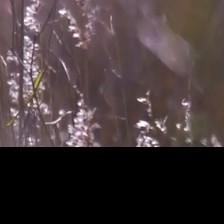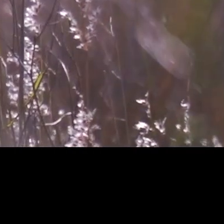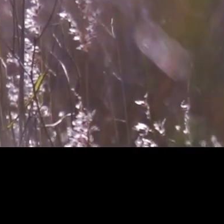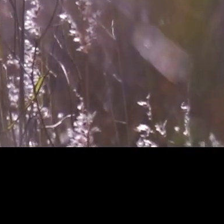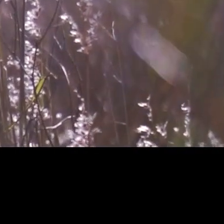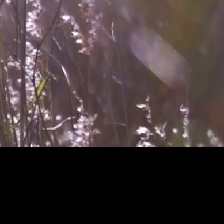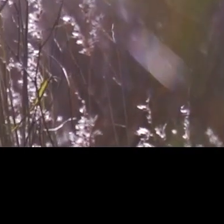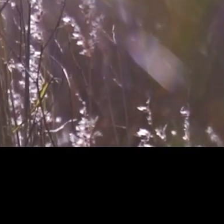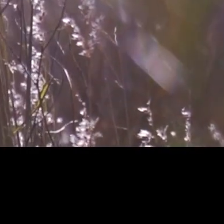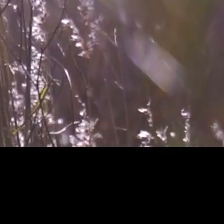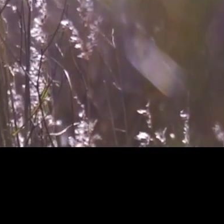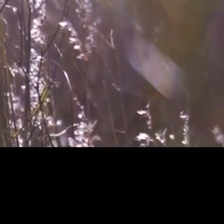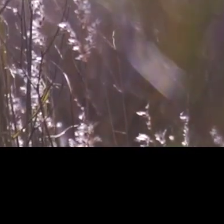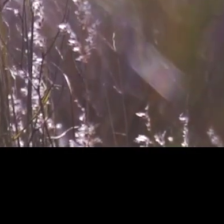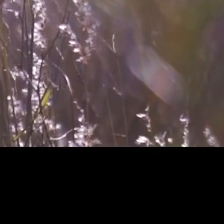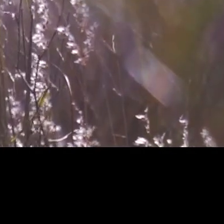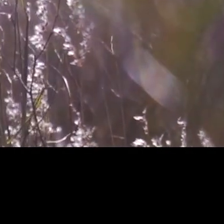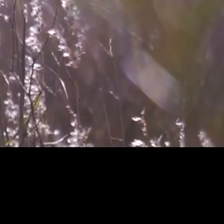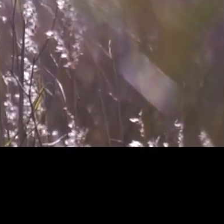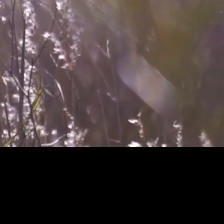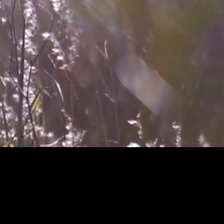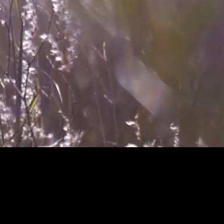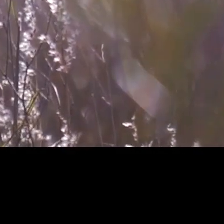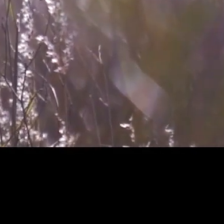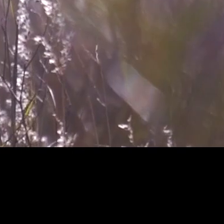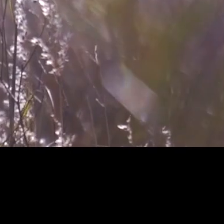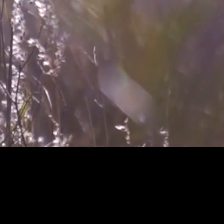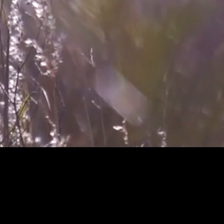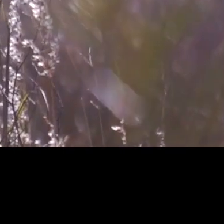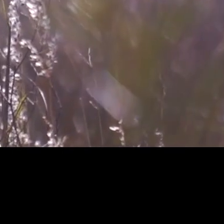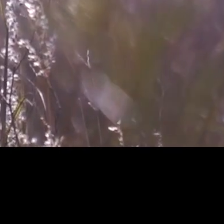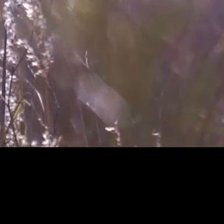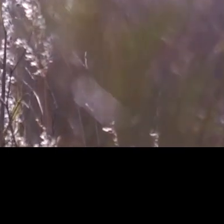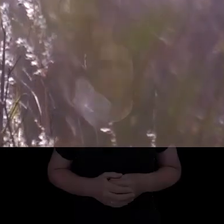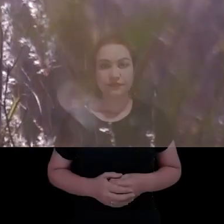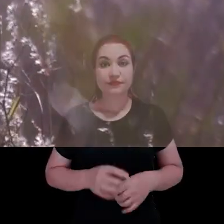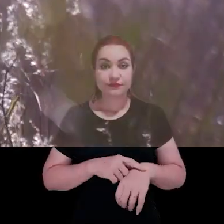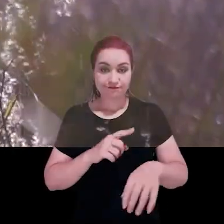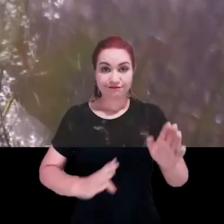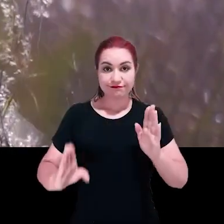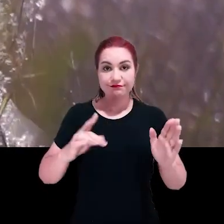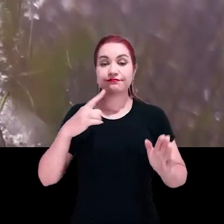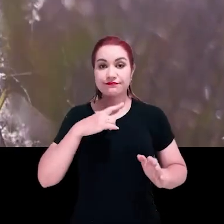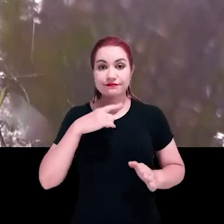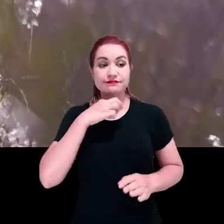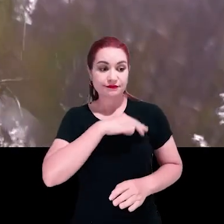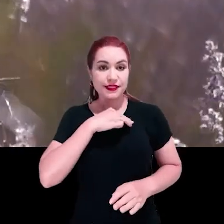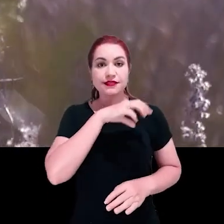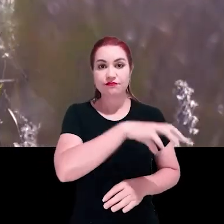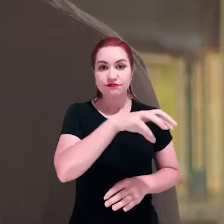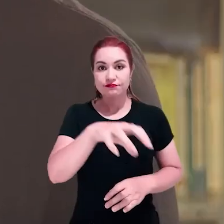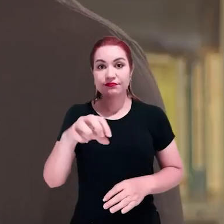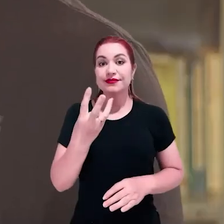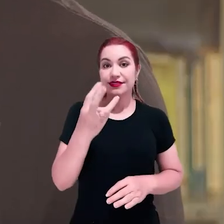sol. Felipe Pereira, historiador, é branco e calvo. Naquele momento, haviam então 30